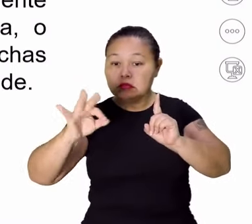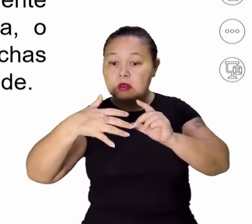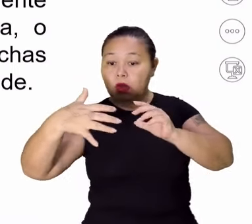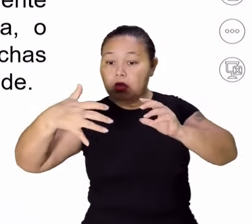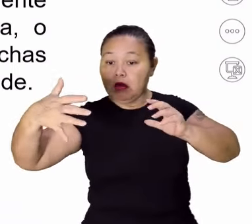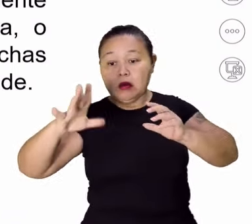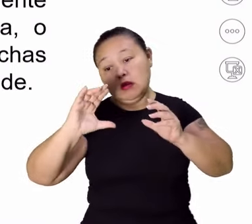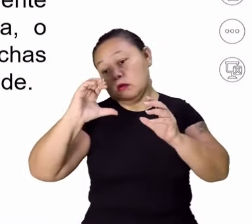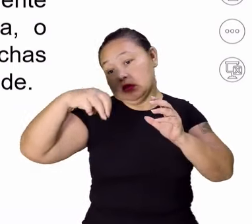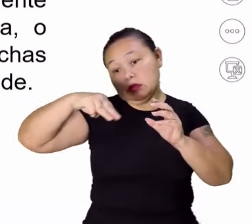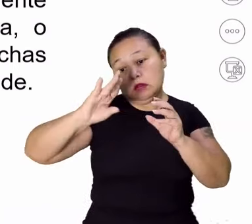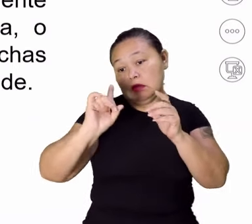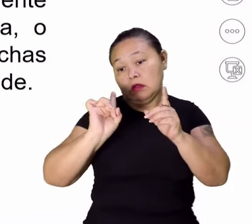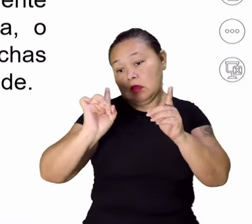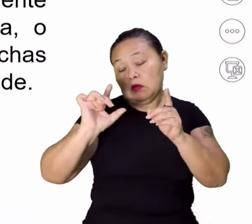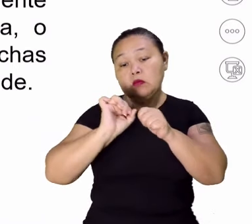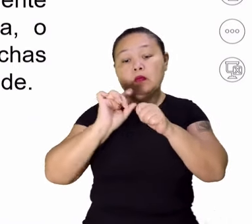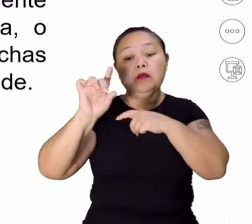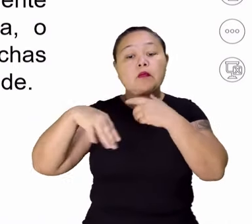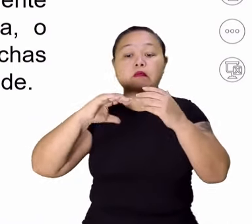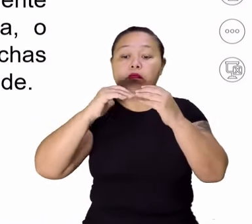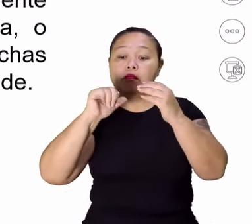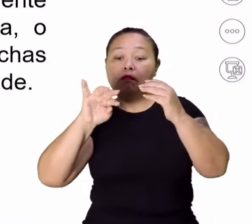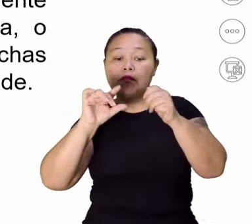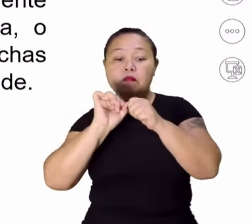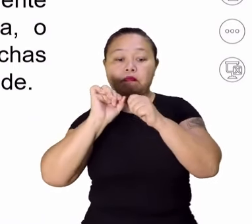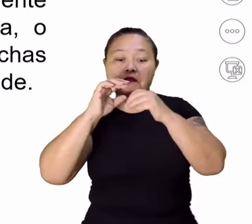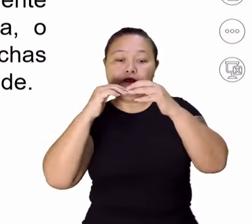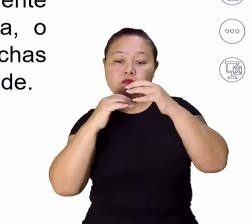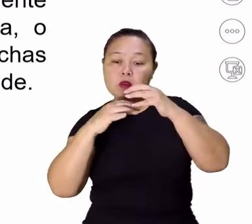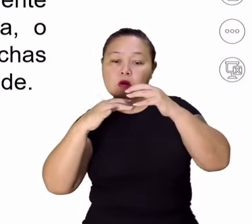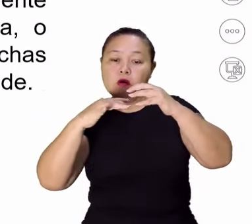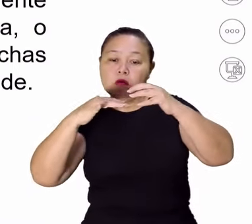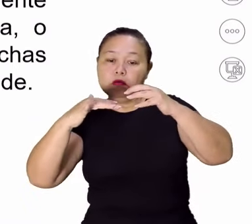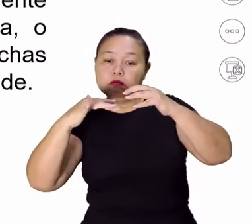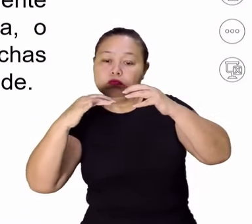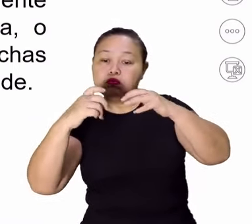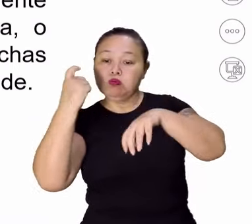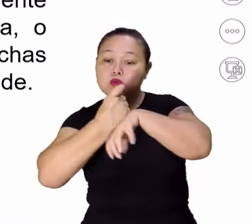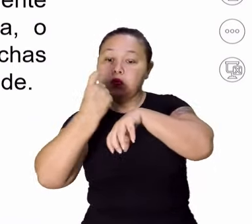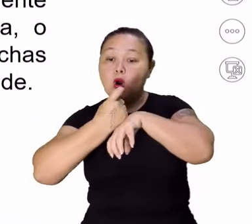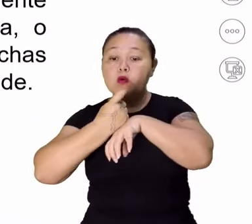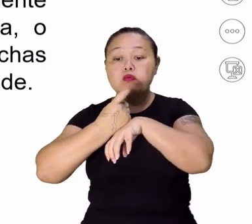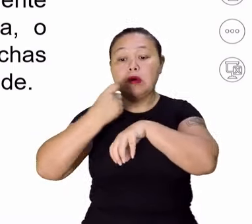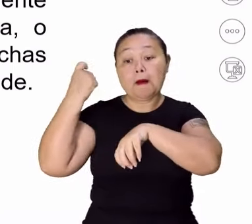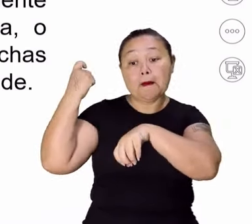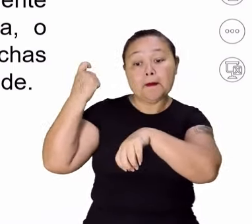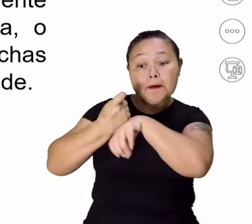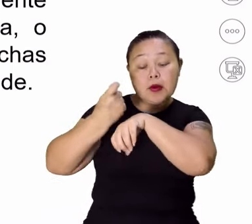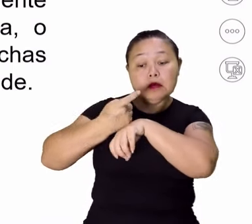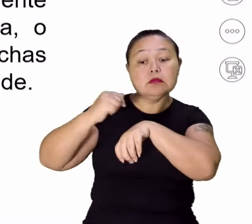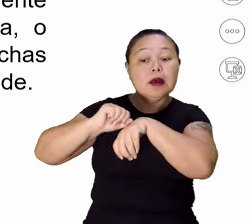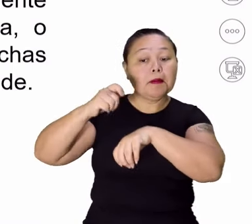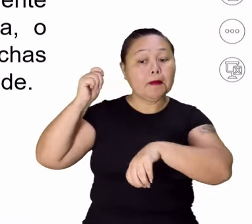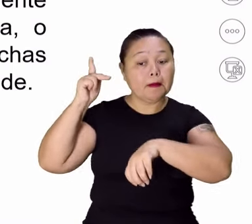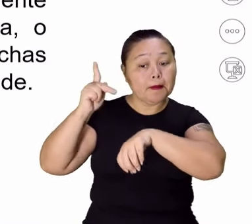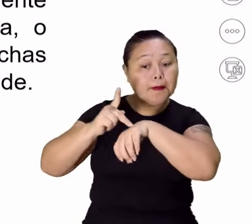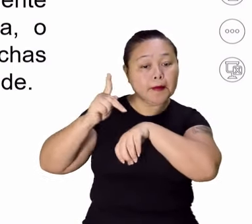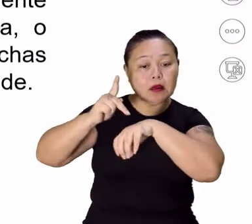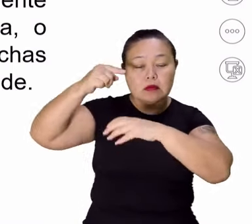vai medir em centímetro, metro, claro. Na crosta, o calor se propaga das camadas sólidas de rocha mais profundas